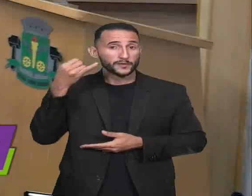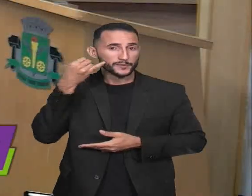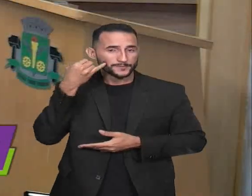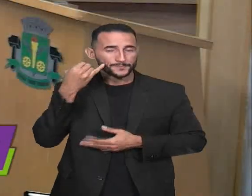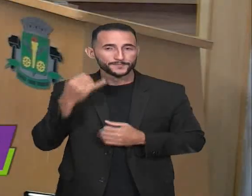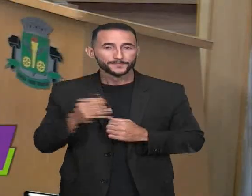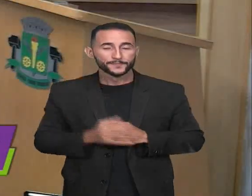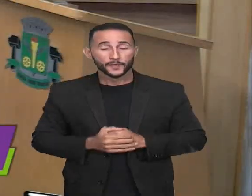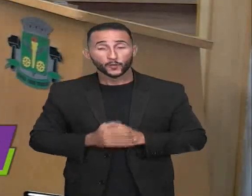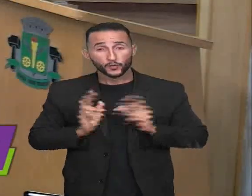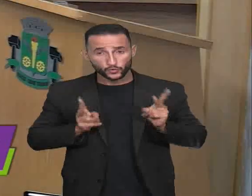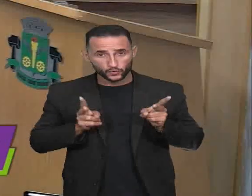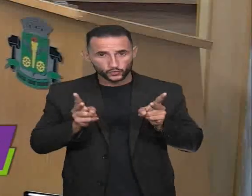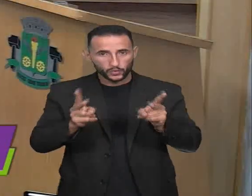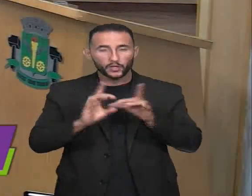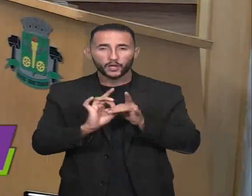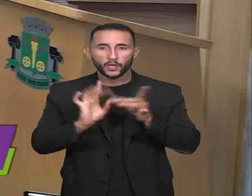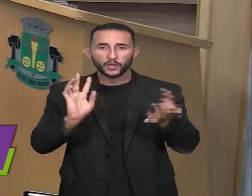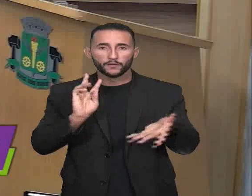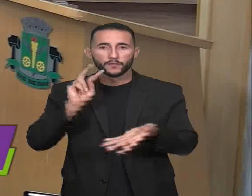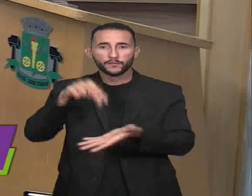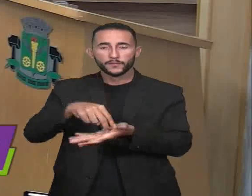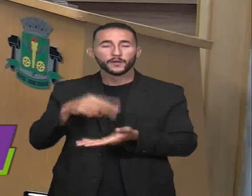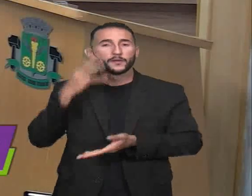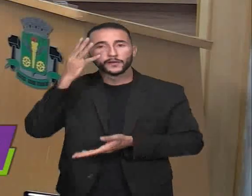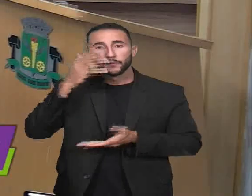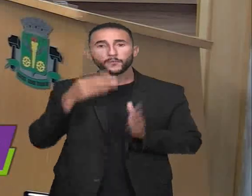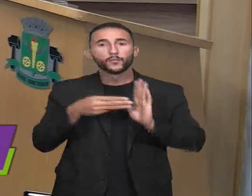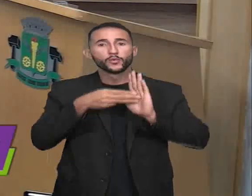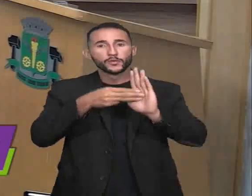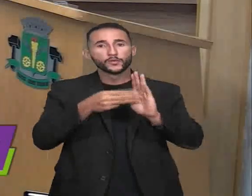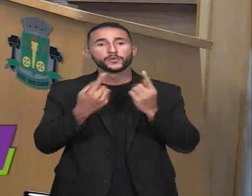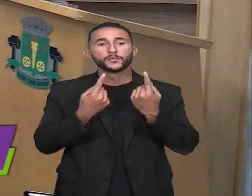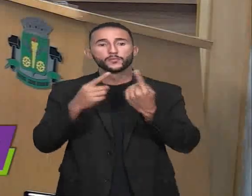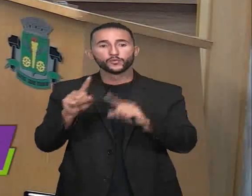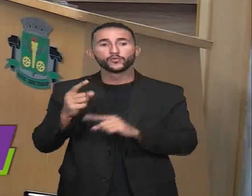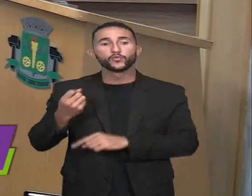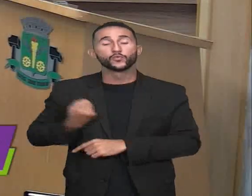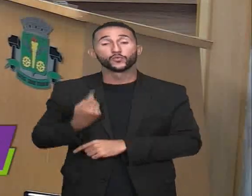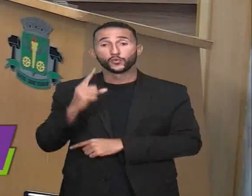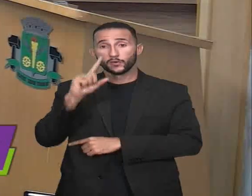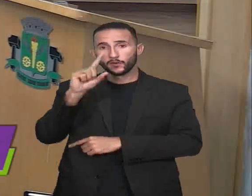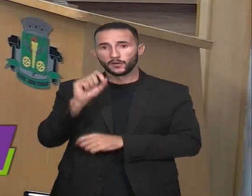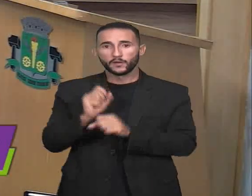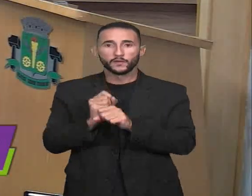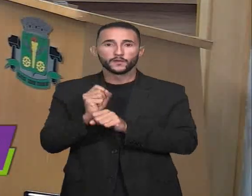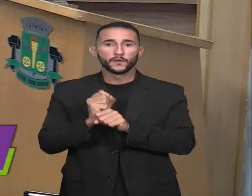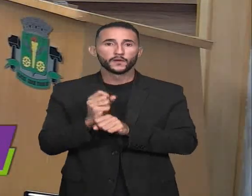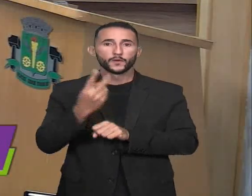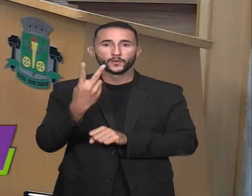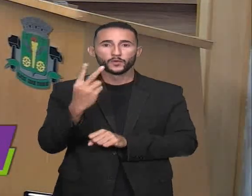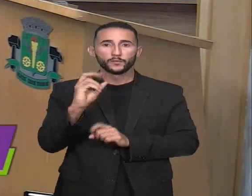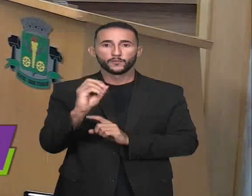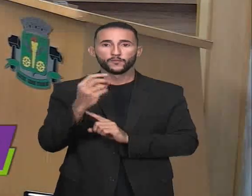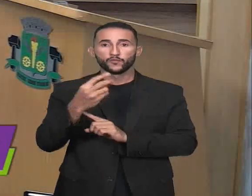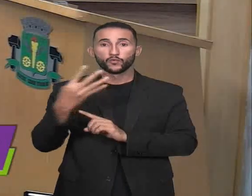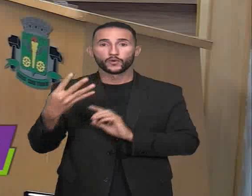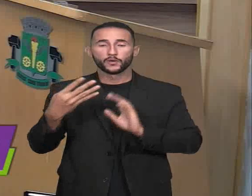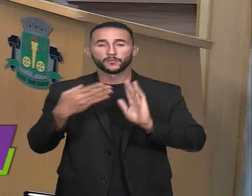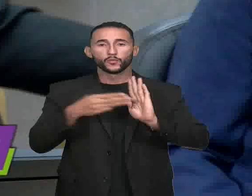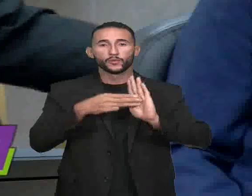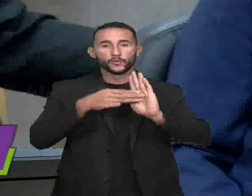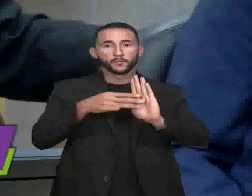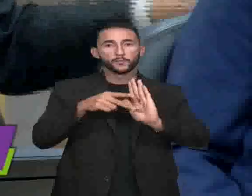daz Continua em discussão A Moção de repúdio 10 de 2024 da Nobre vereadora Lúcia da